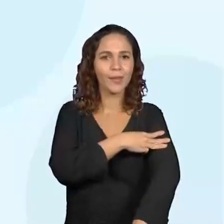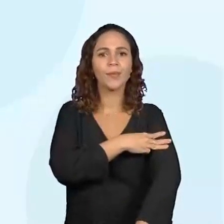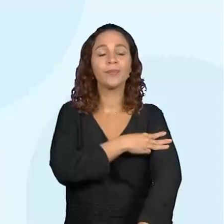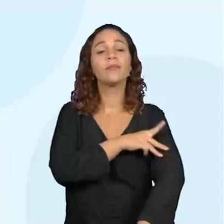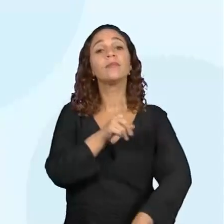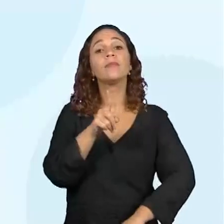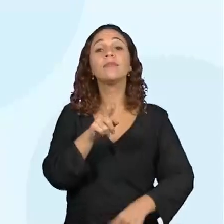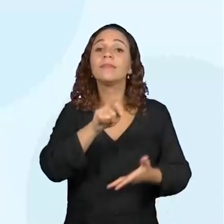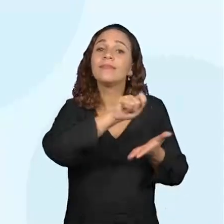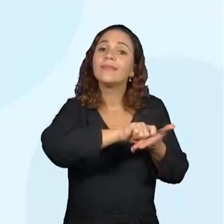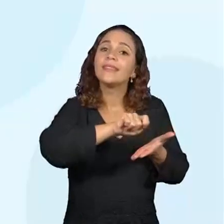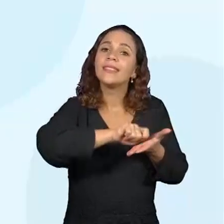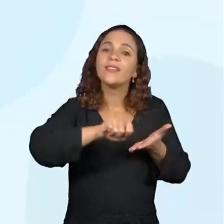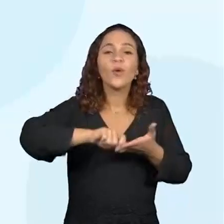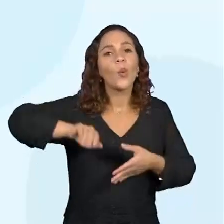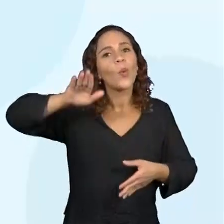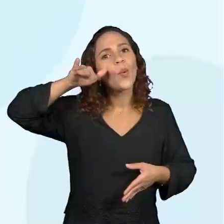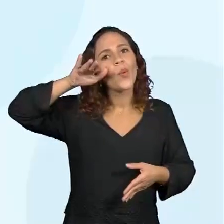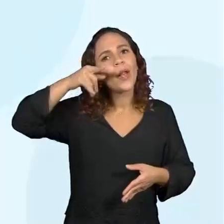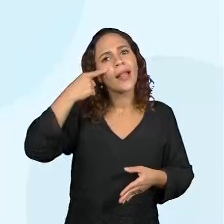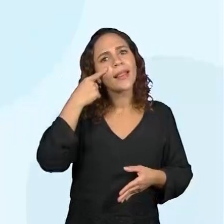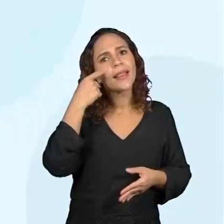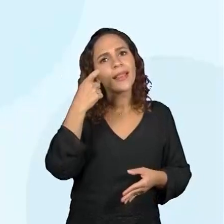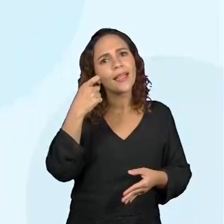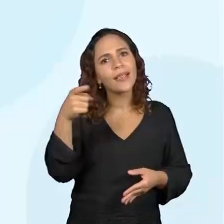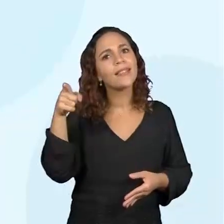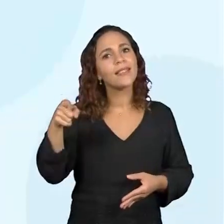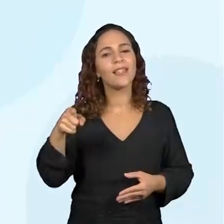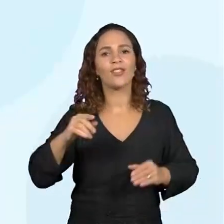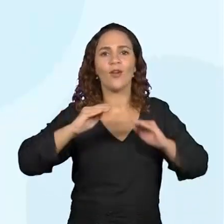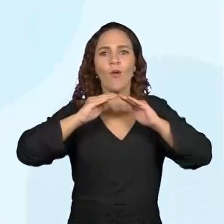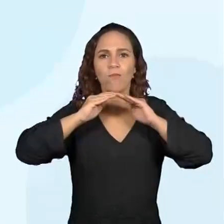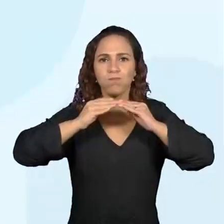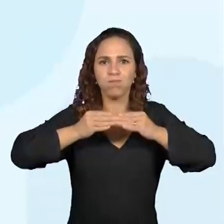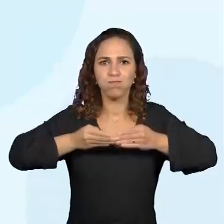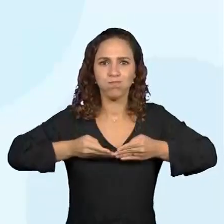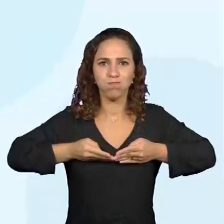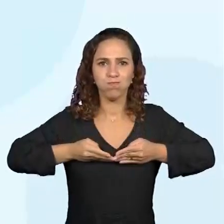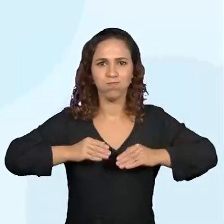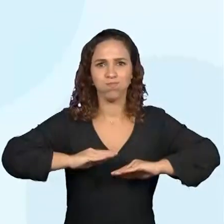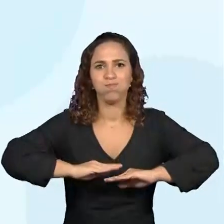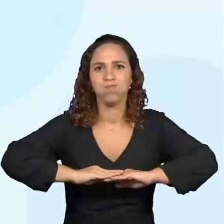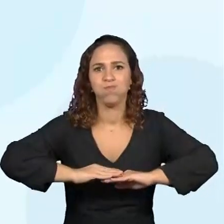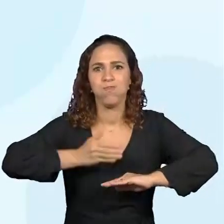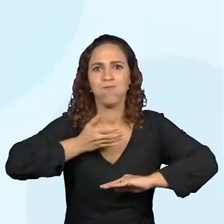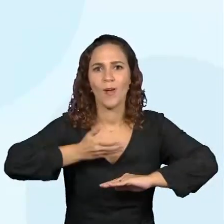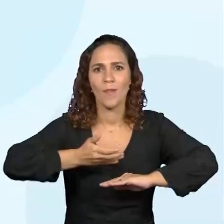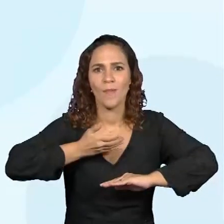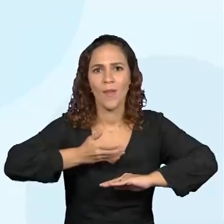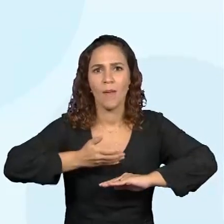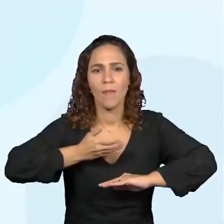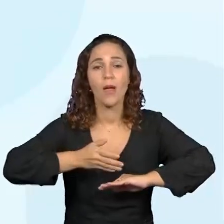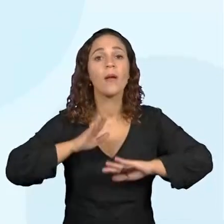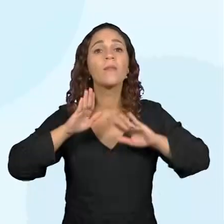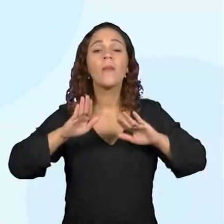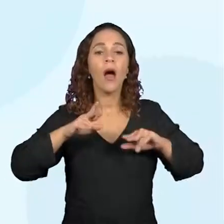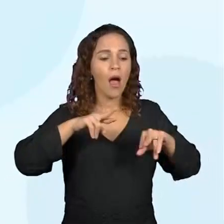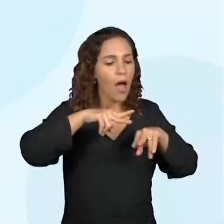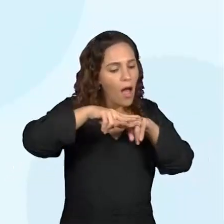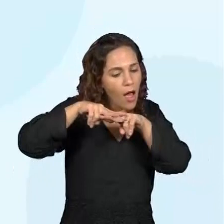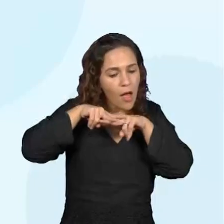escreveram curiosidades interessantes sobre os sapos, mas os textos ainda não foram